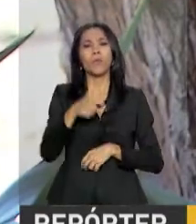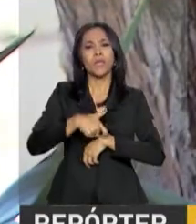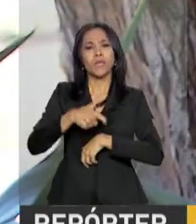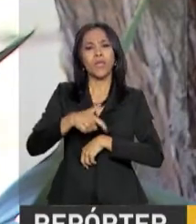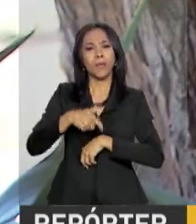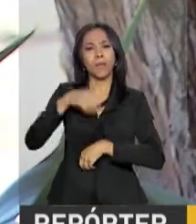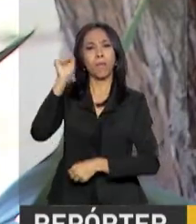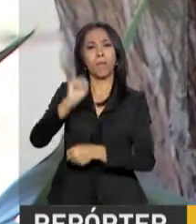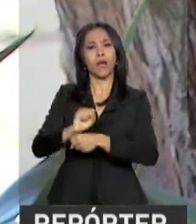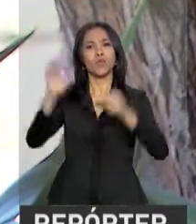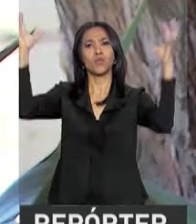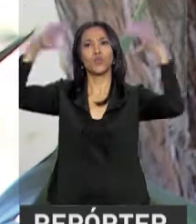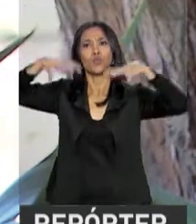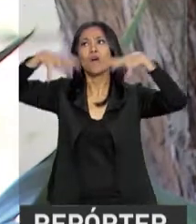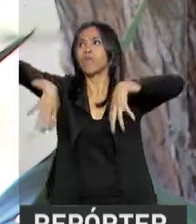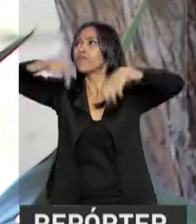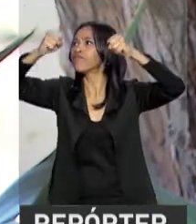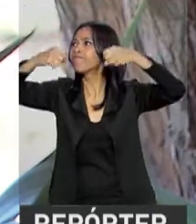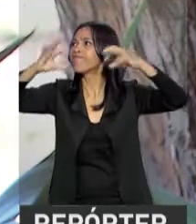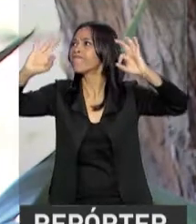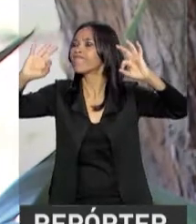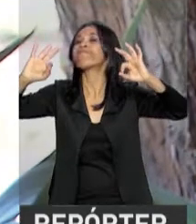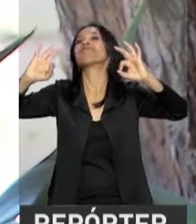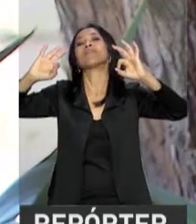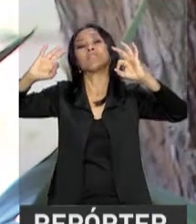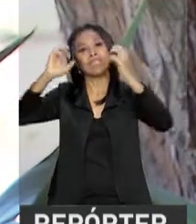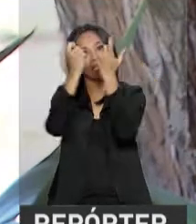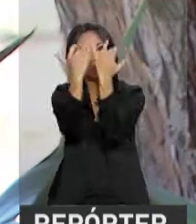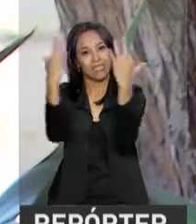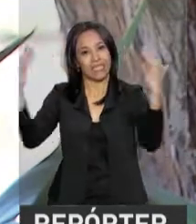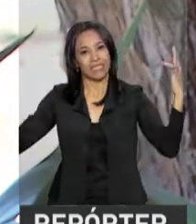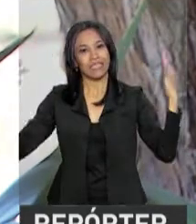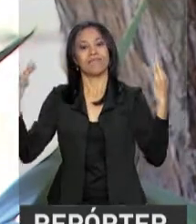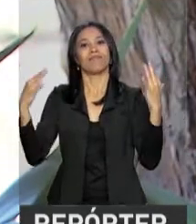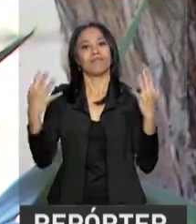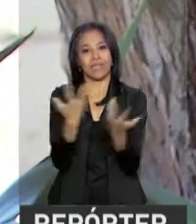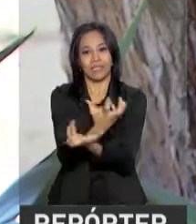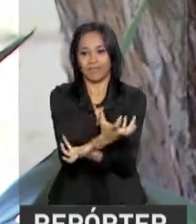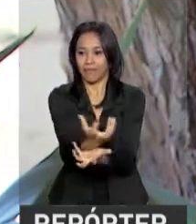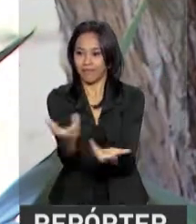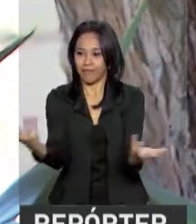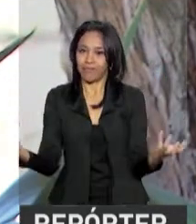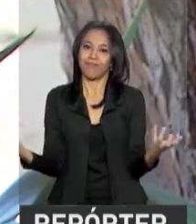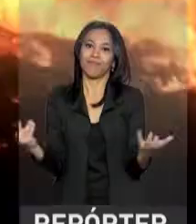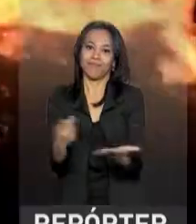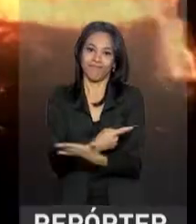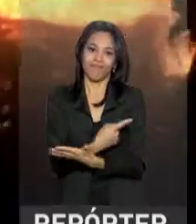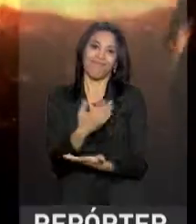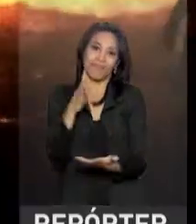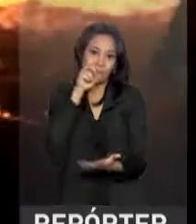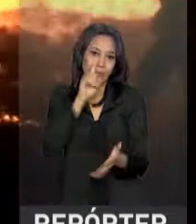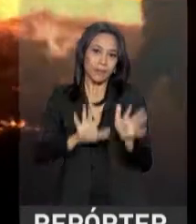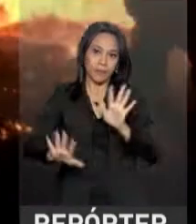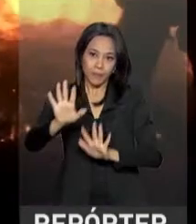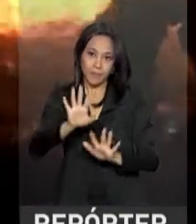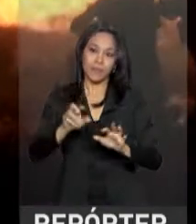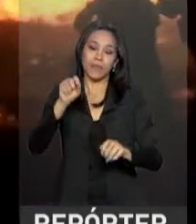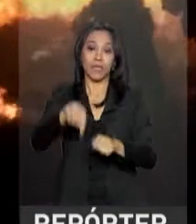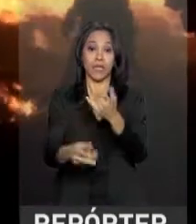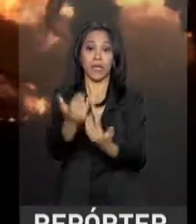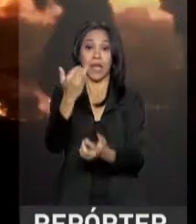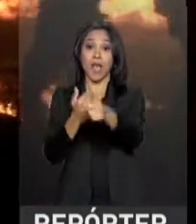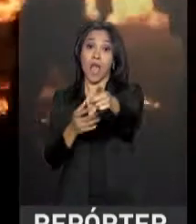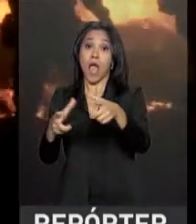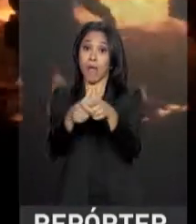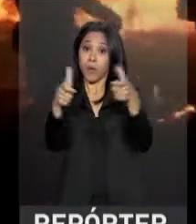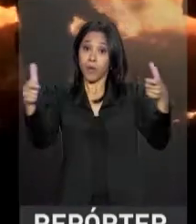Mas logo, a paisagem vai mudar. E a população deve dobrar os cuidados para não causar queimadas. A maior parte dos incêndios